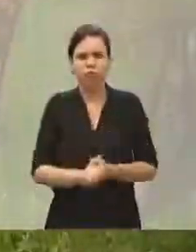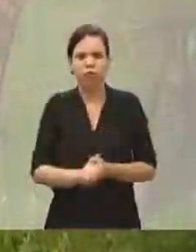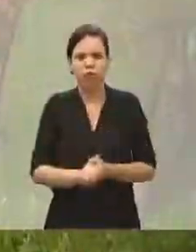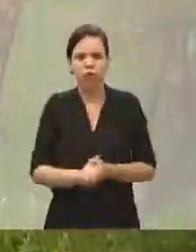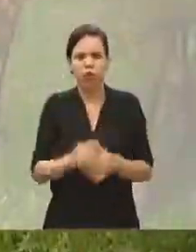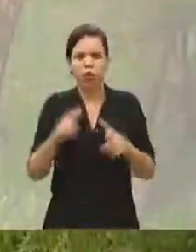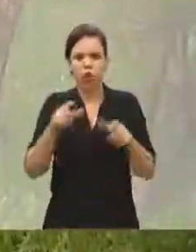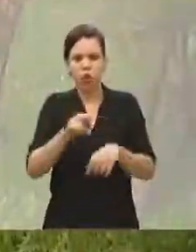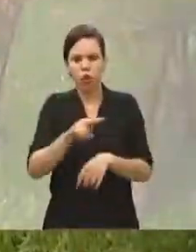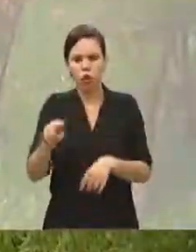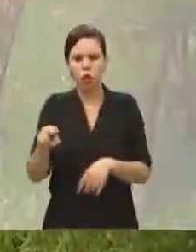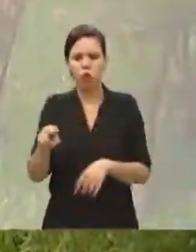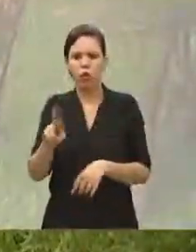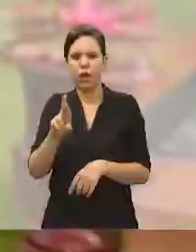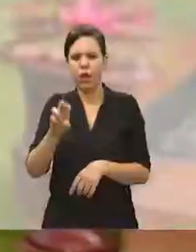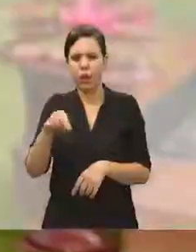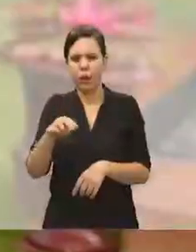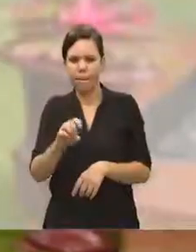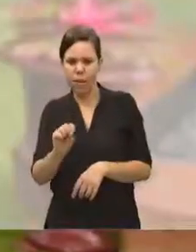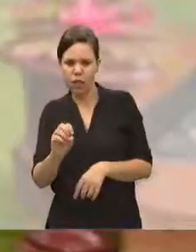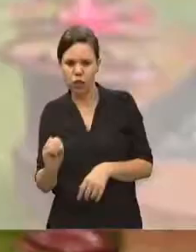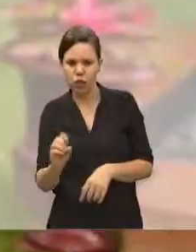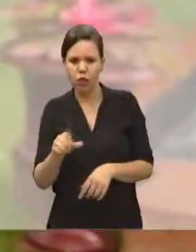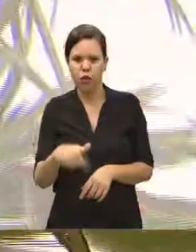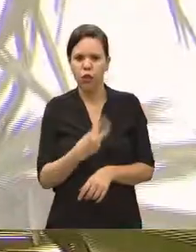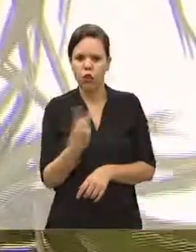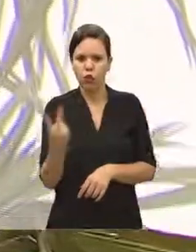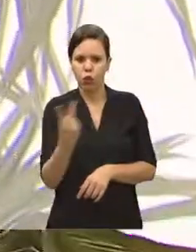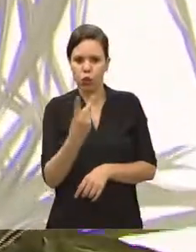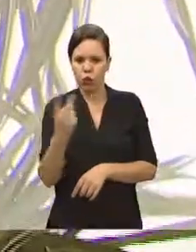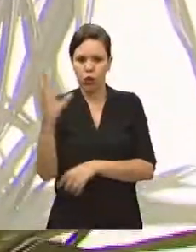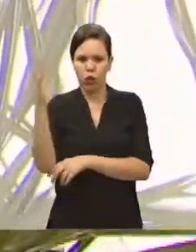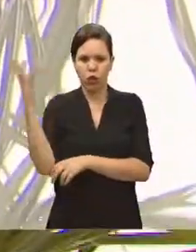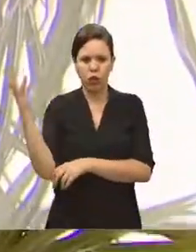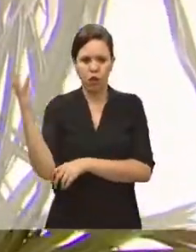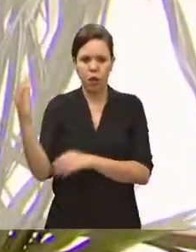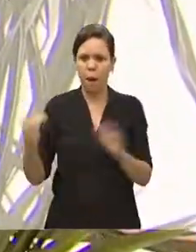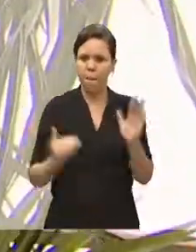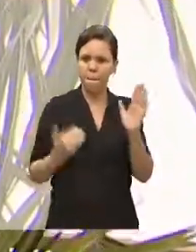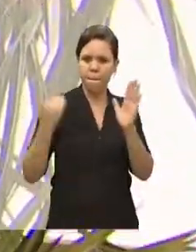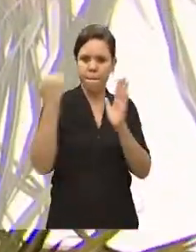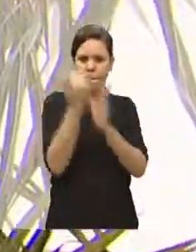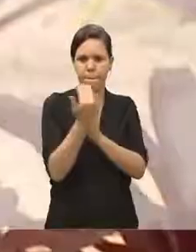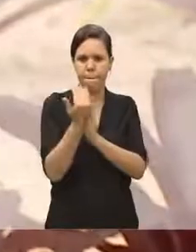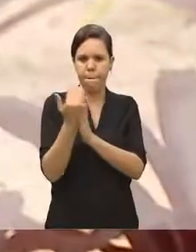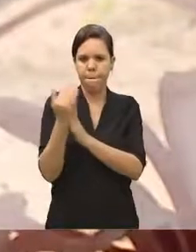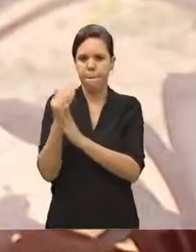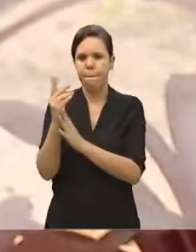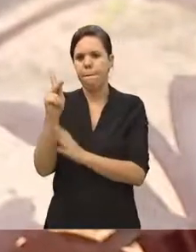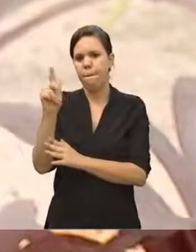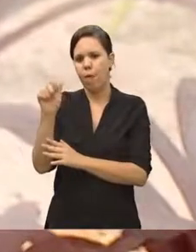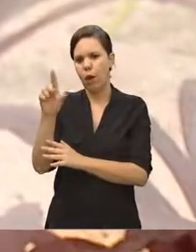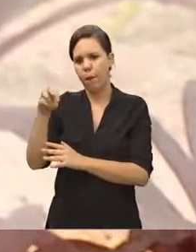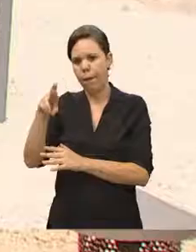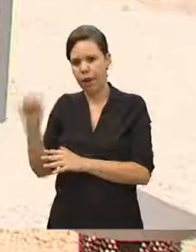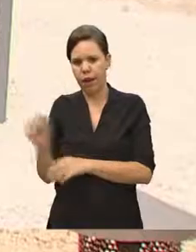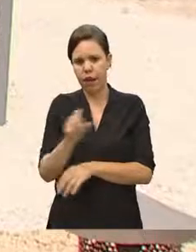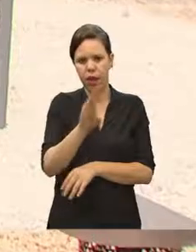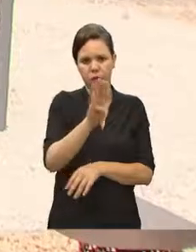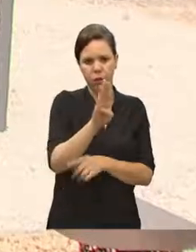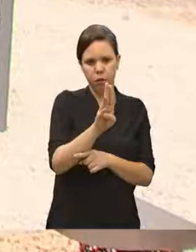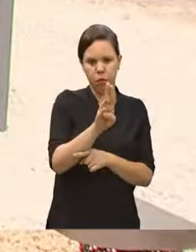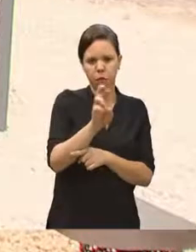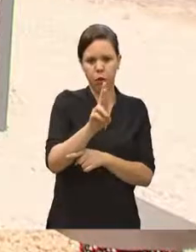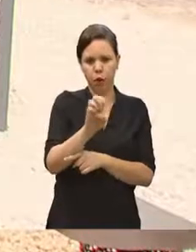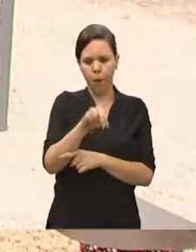a simplicidade pelo uso de apenas 2 espécies de plantas em maior escala, as palmeiras e as bromélias. O